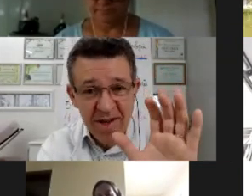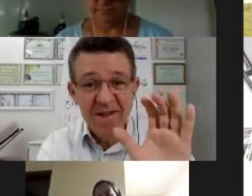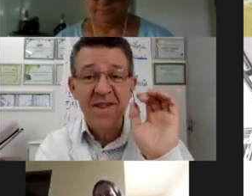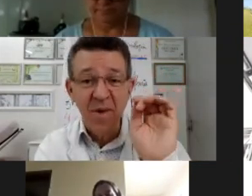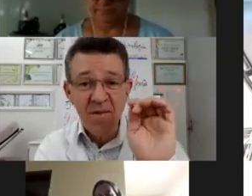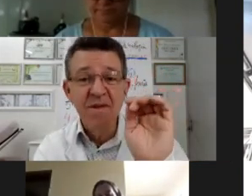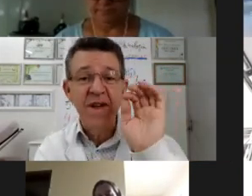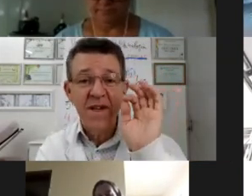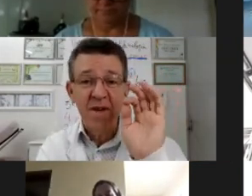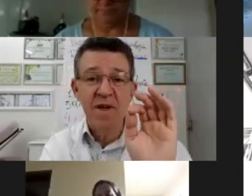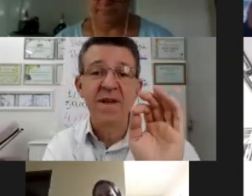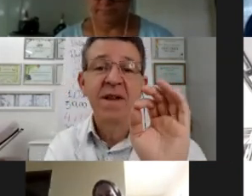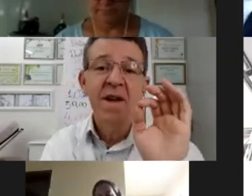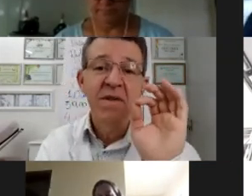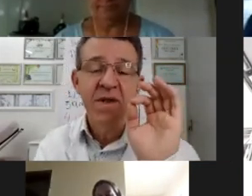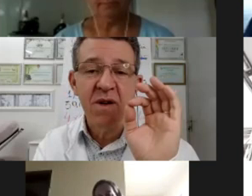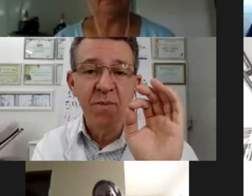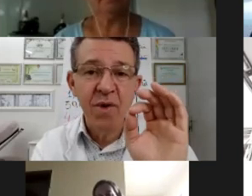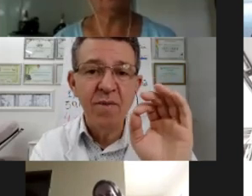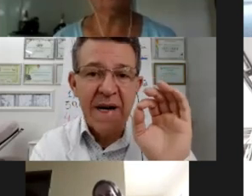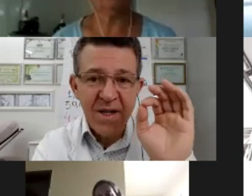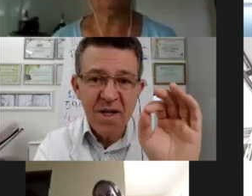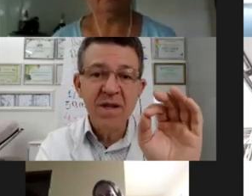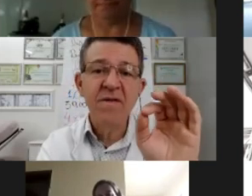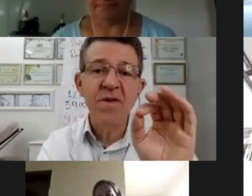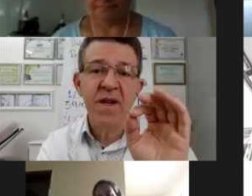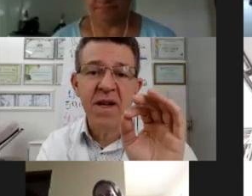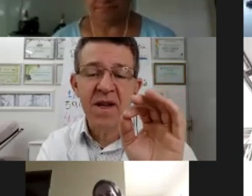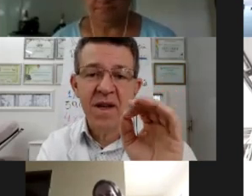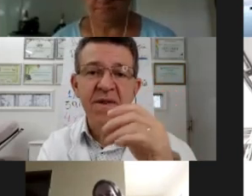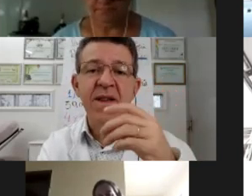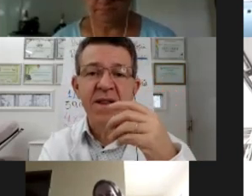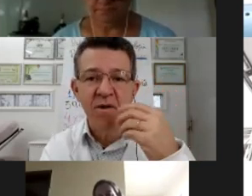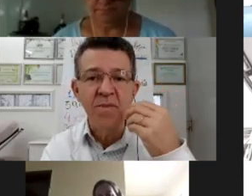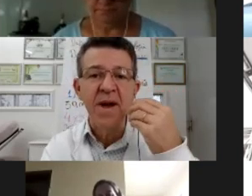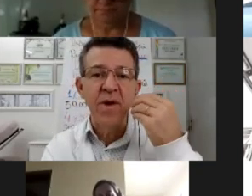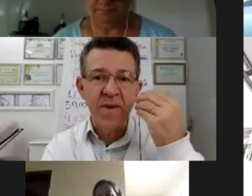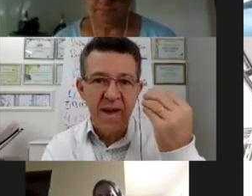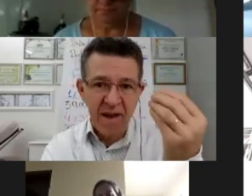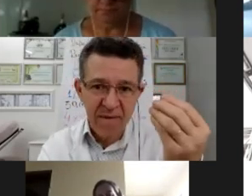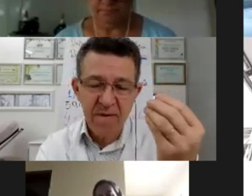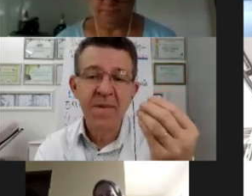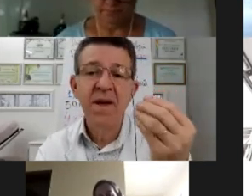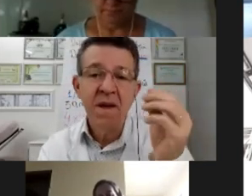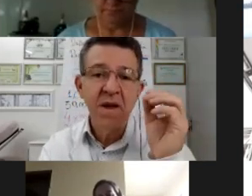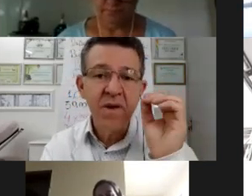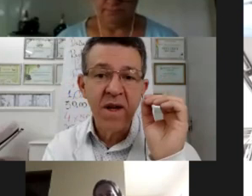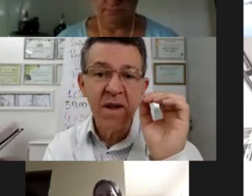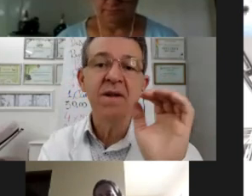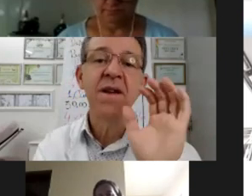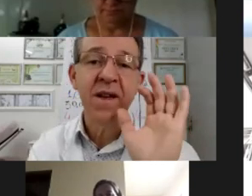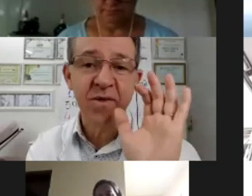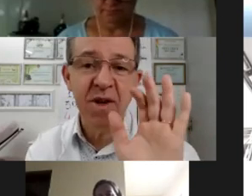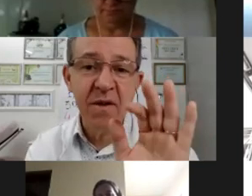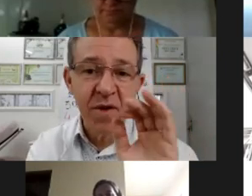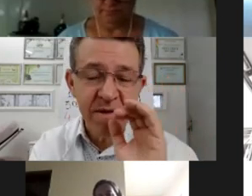vai resolver, tá bom? Fica tranquila. Você comprou o MAD e você queria, na verdade, ter comprado o MDF. Então, o é. que